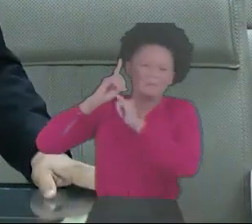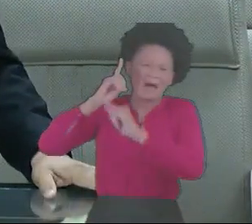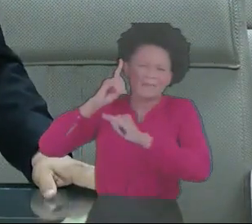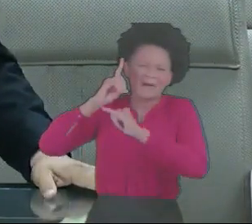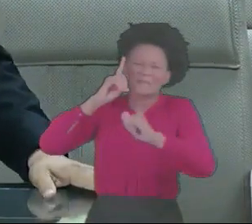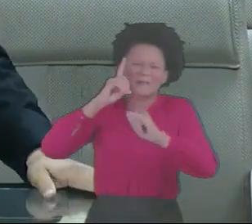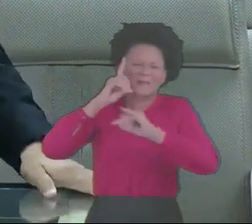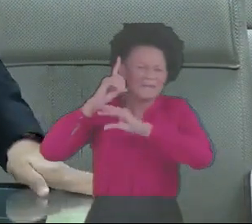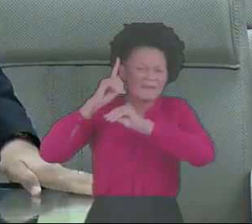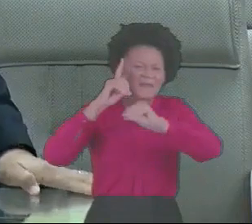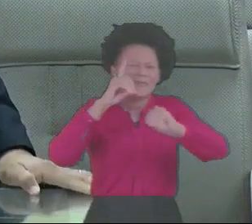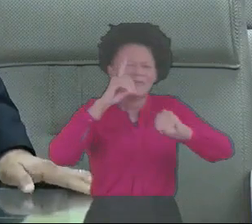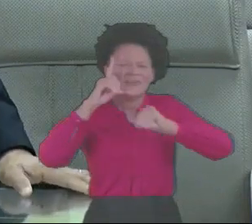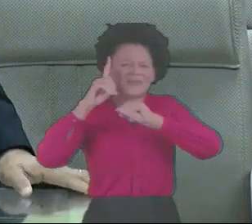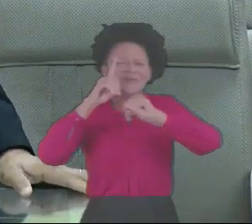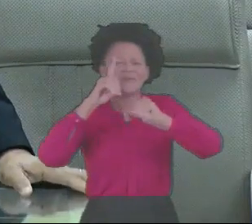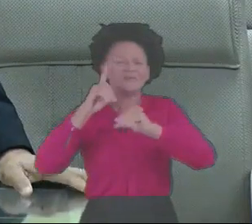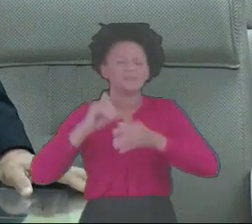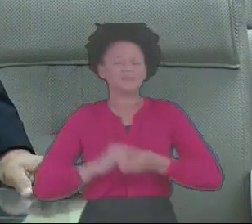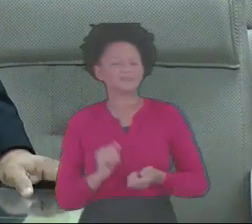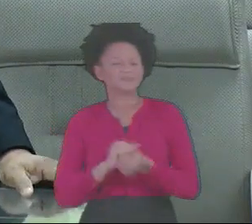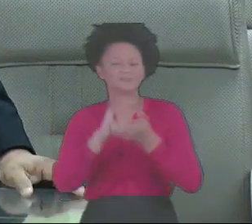Jesus é